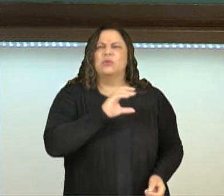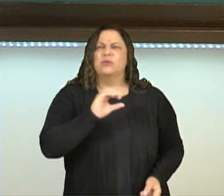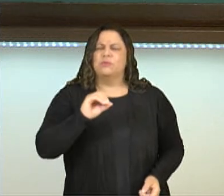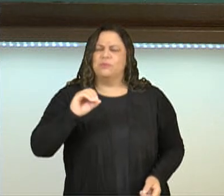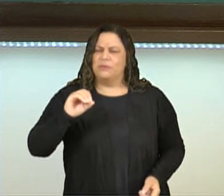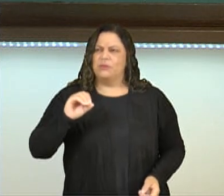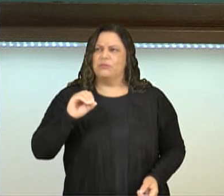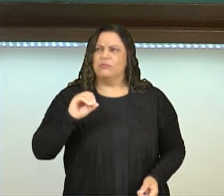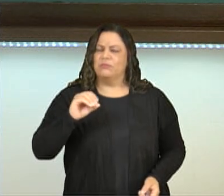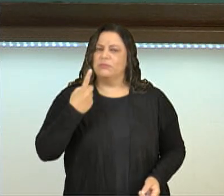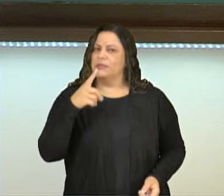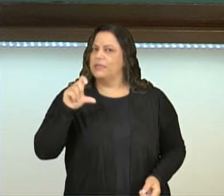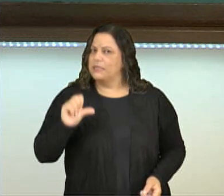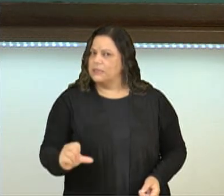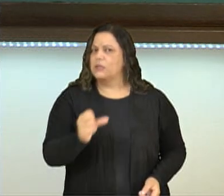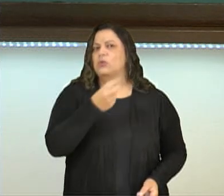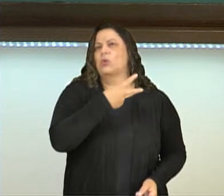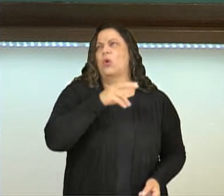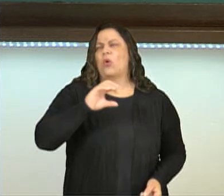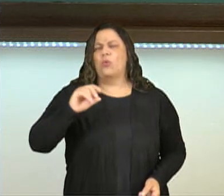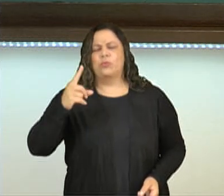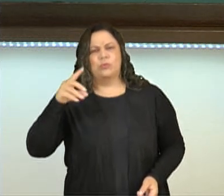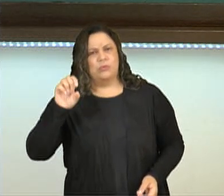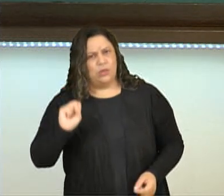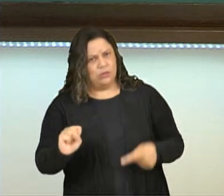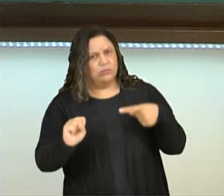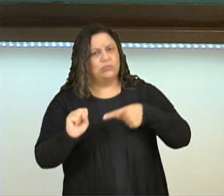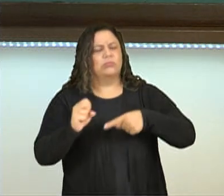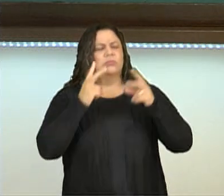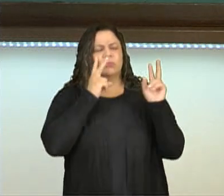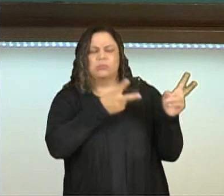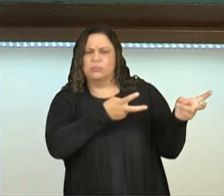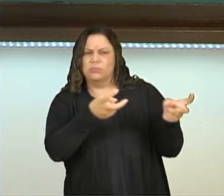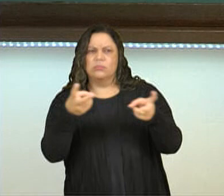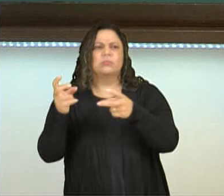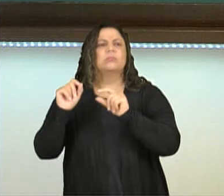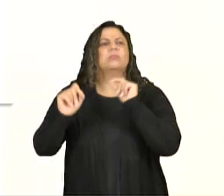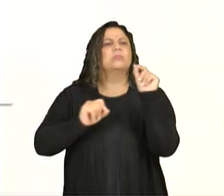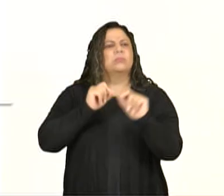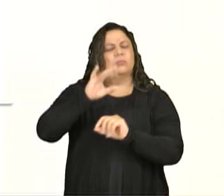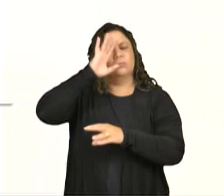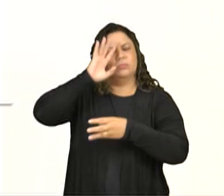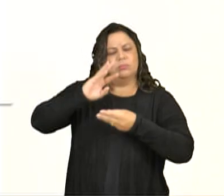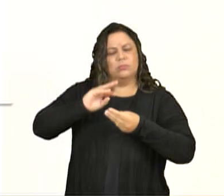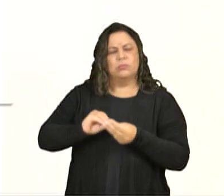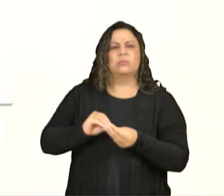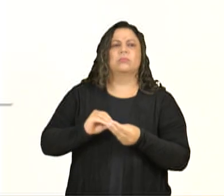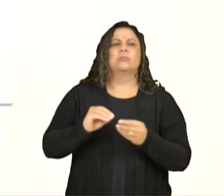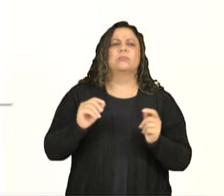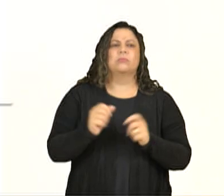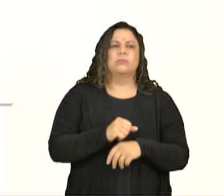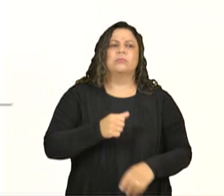2018, nós percebemos importações e exportações resultando num saldo de